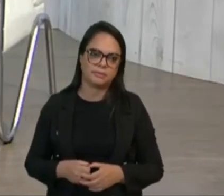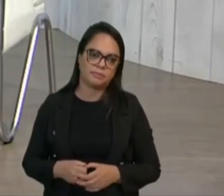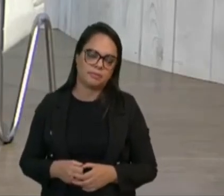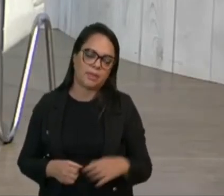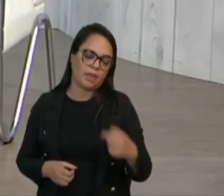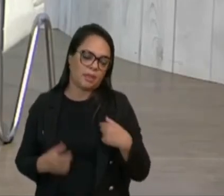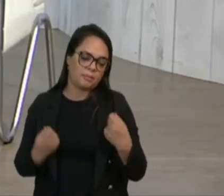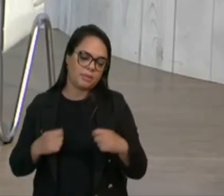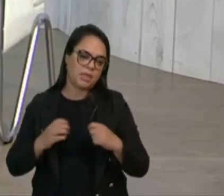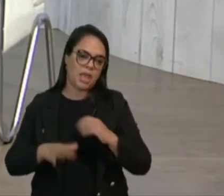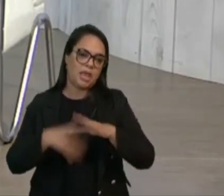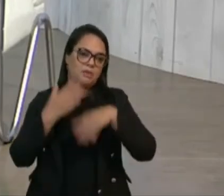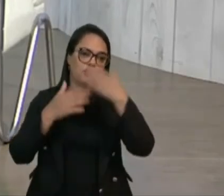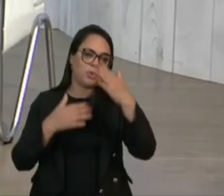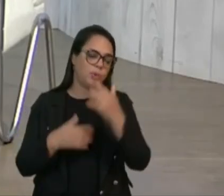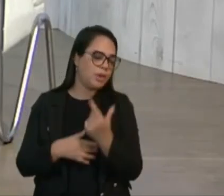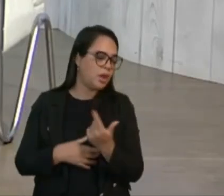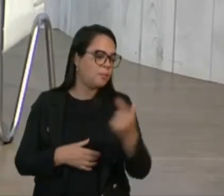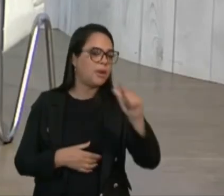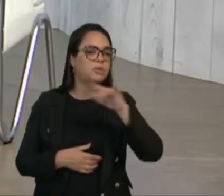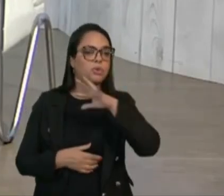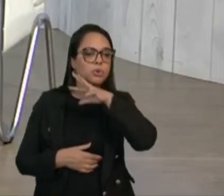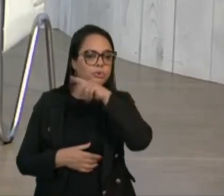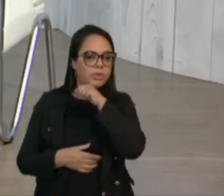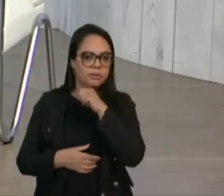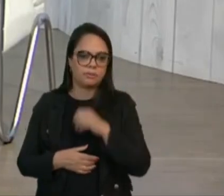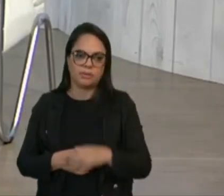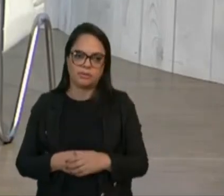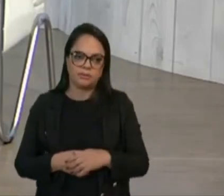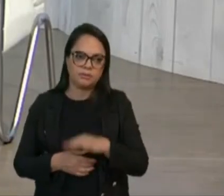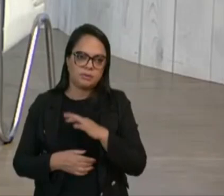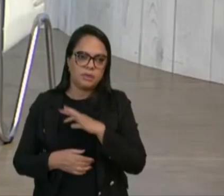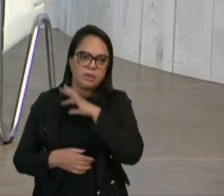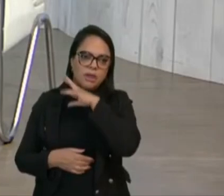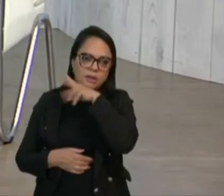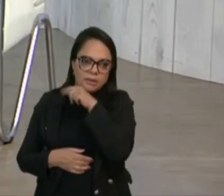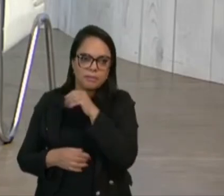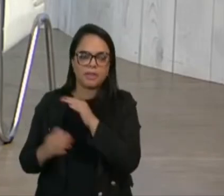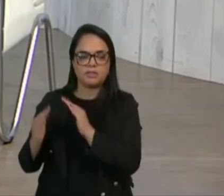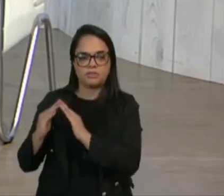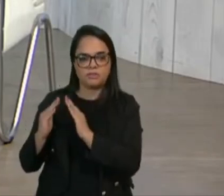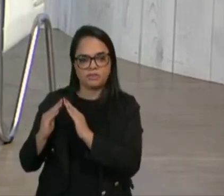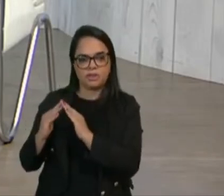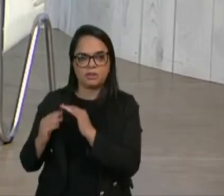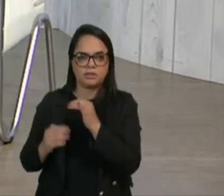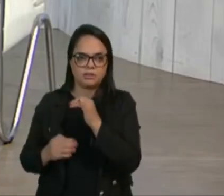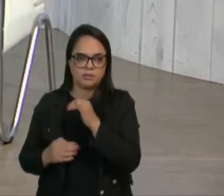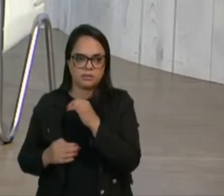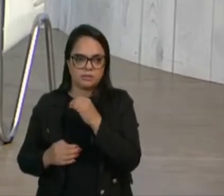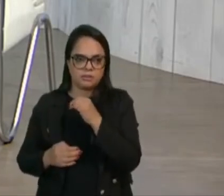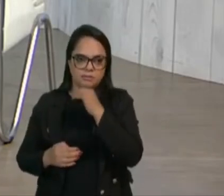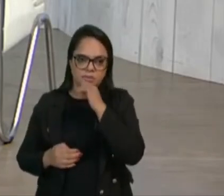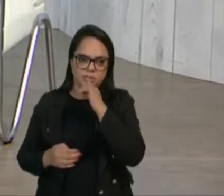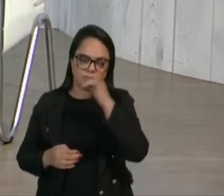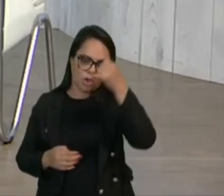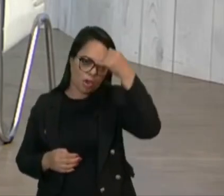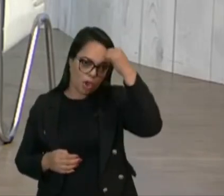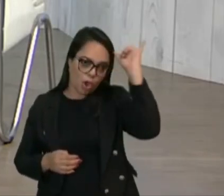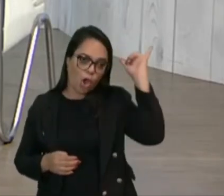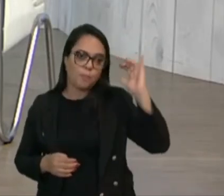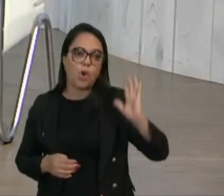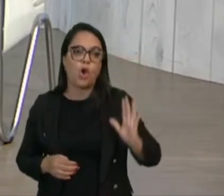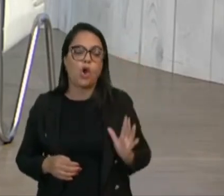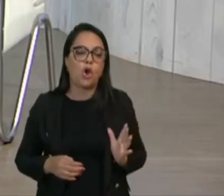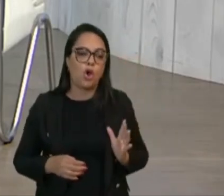que evoluir para outros animais. Os animais domesticados, como bois, cavalos,